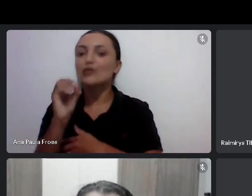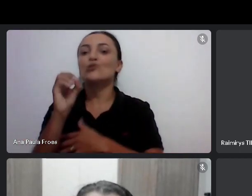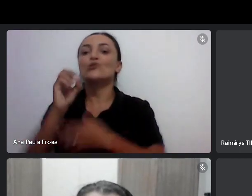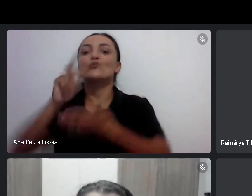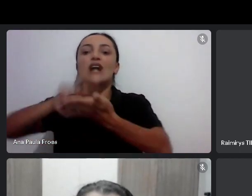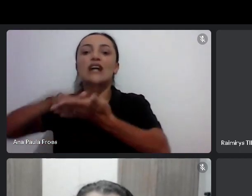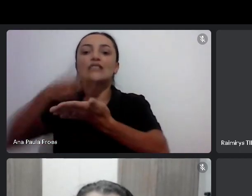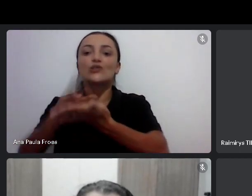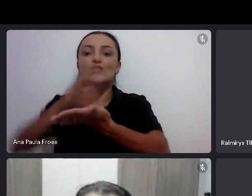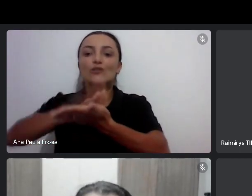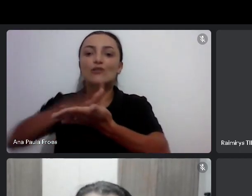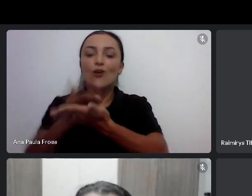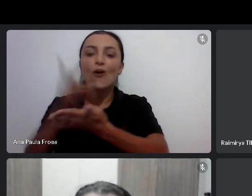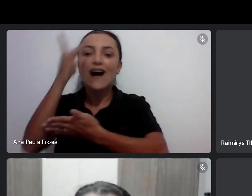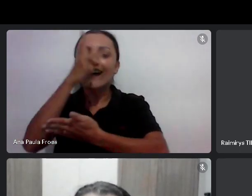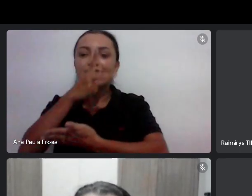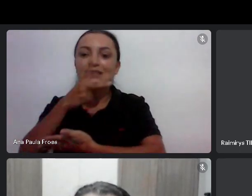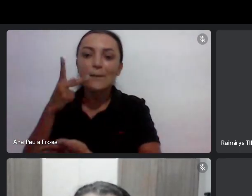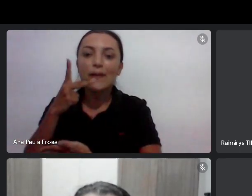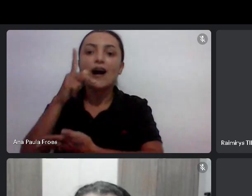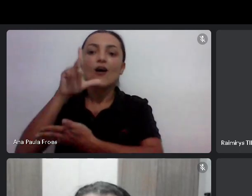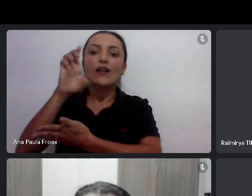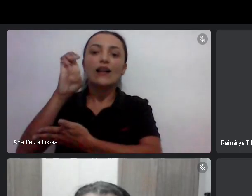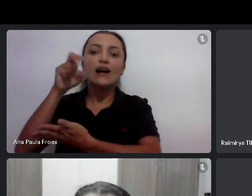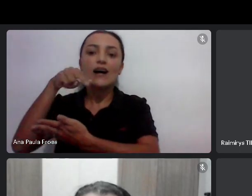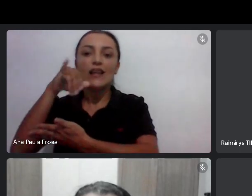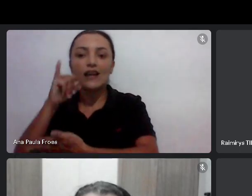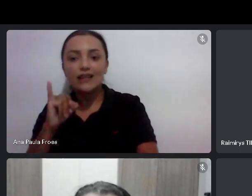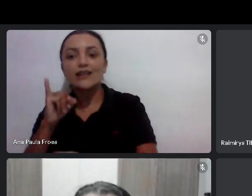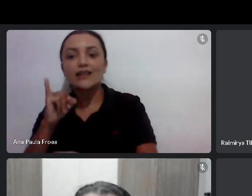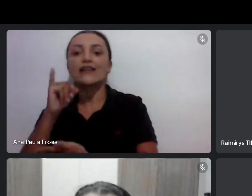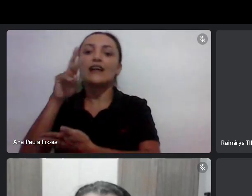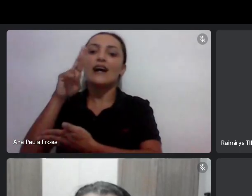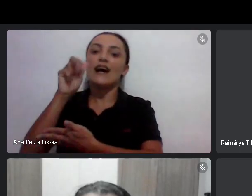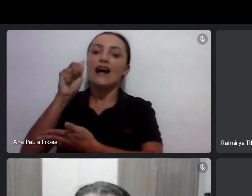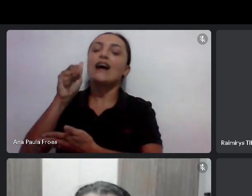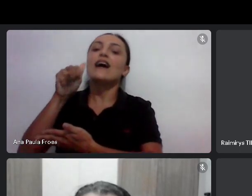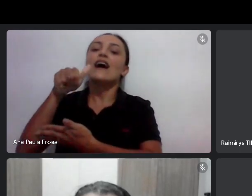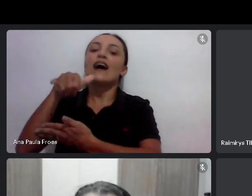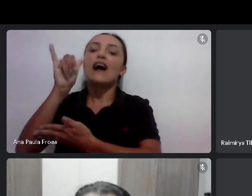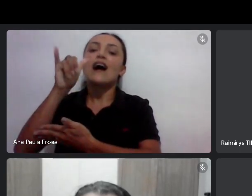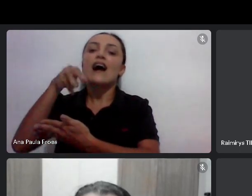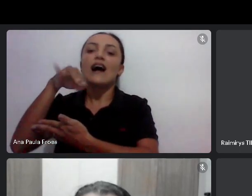a Ana Paula, a Leni, a Raimires,